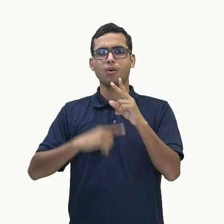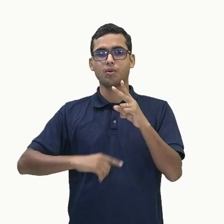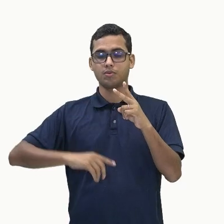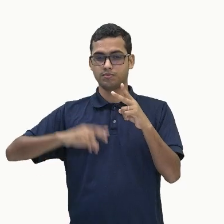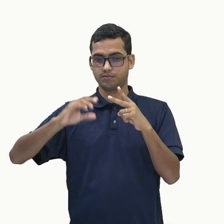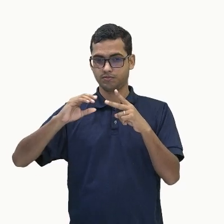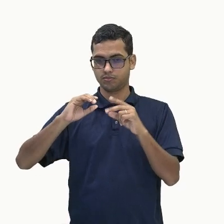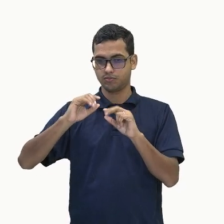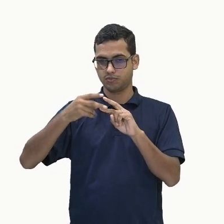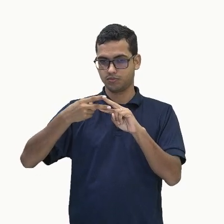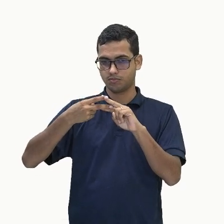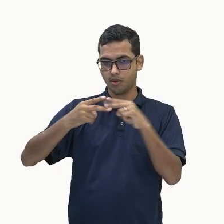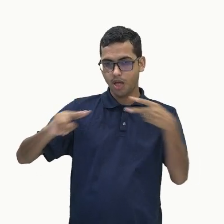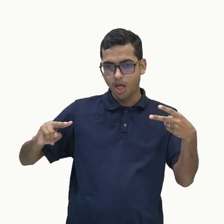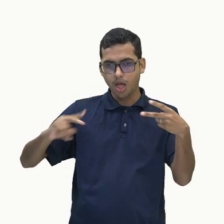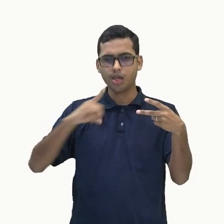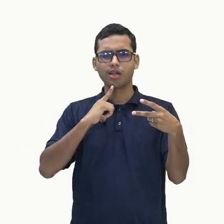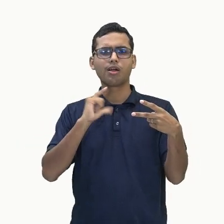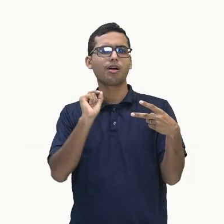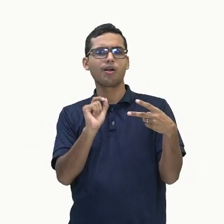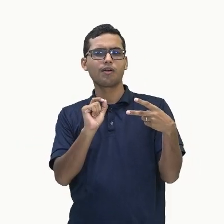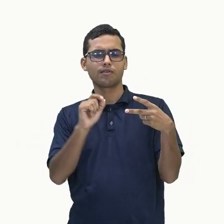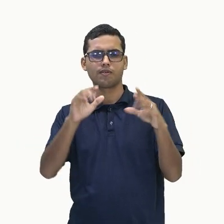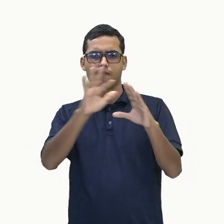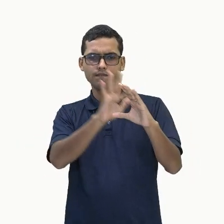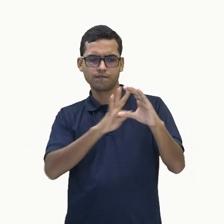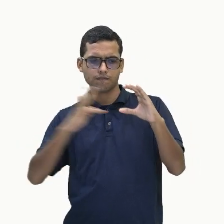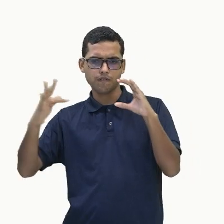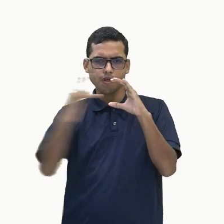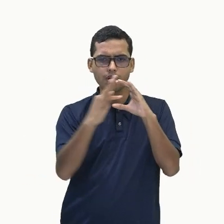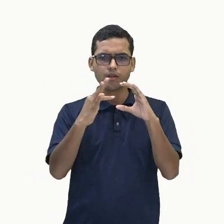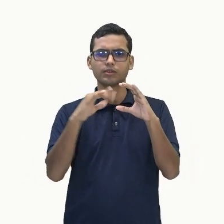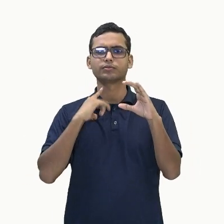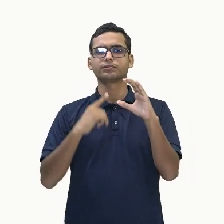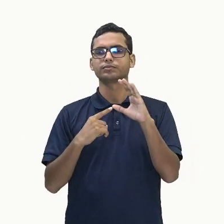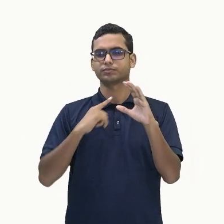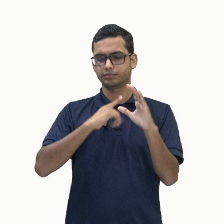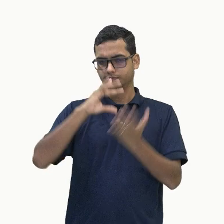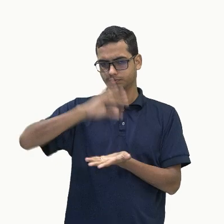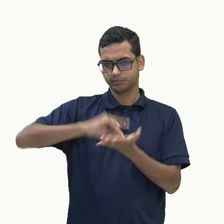indivíduo, é necessário que esse gene esteja em dose dupla.